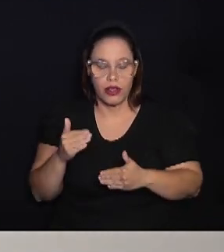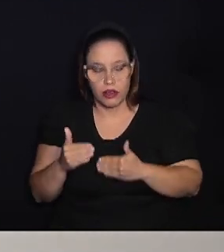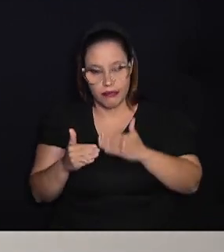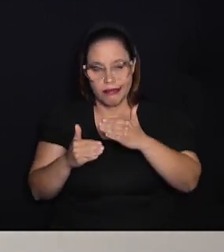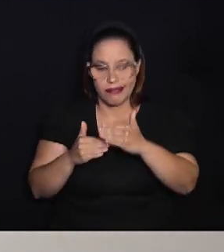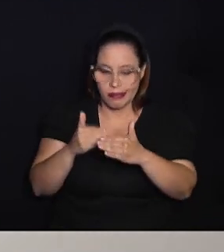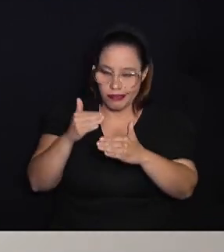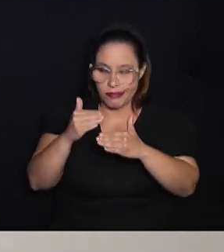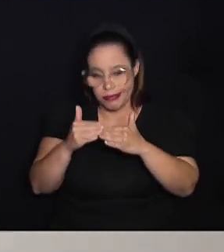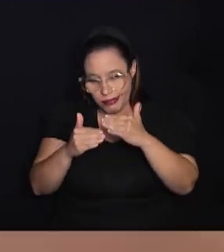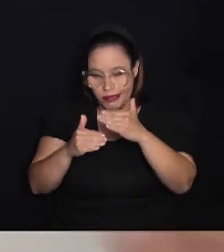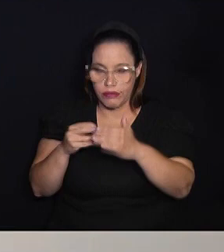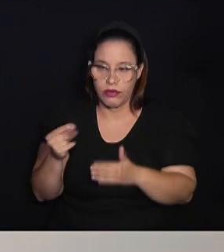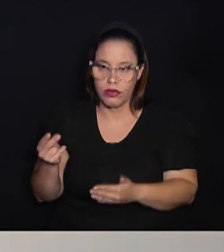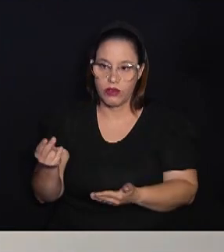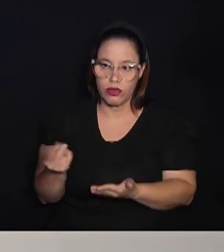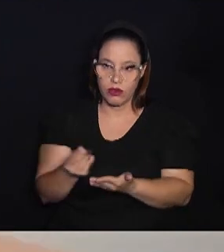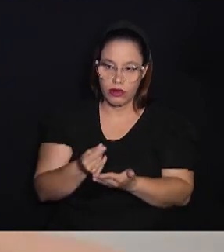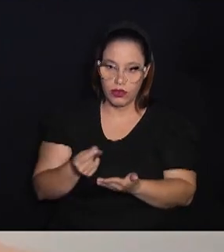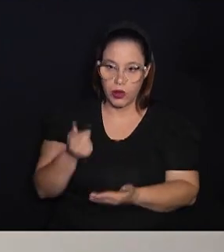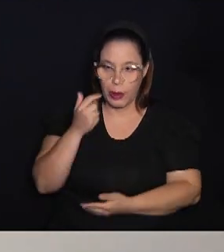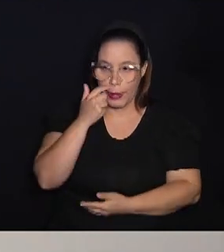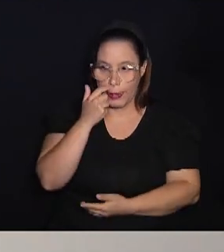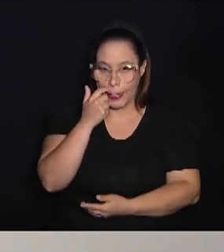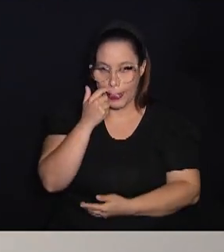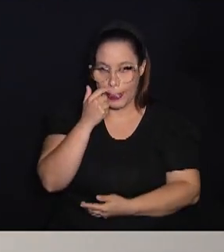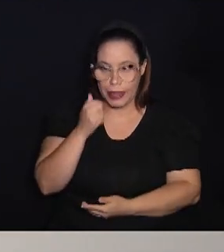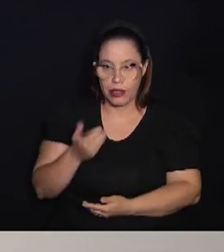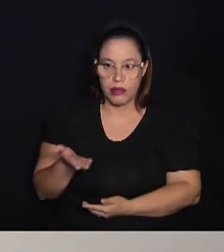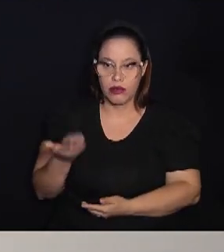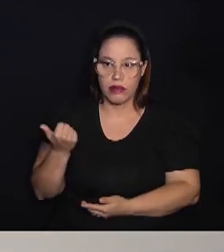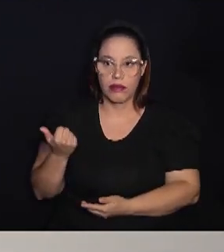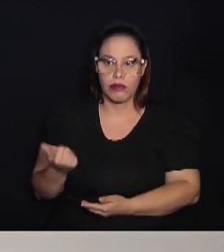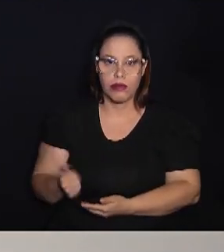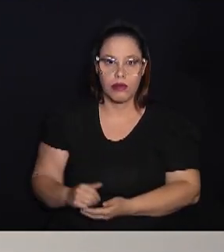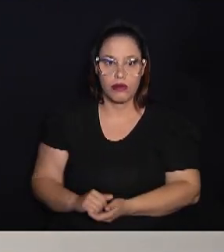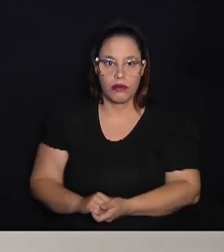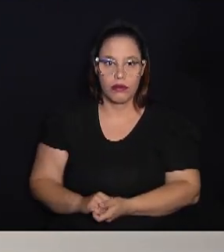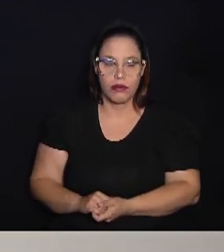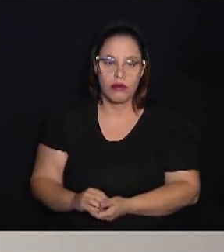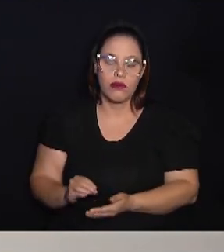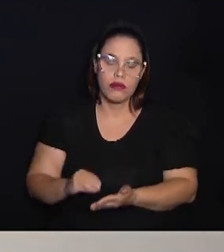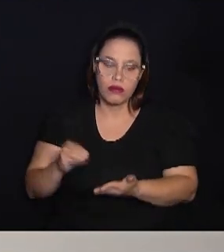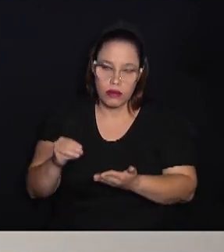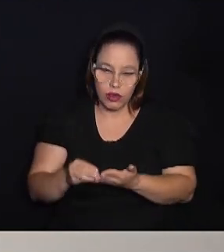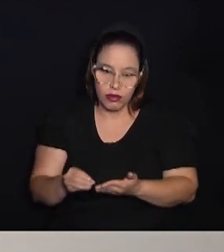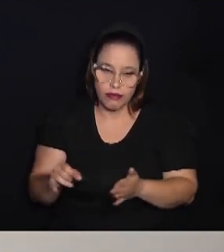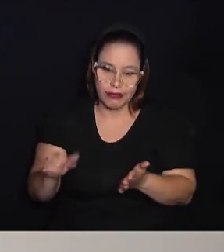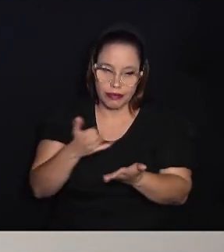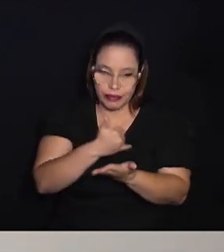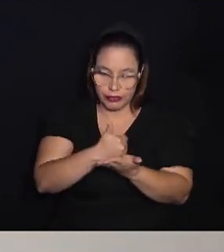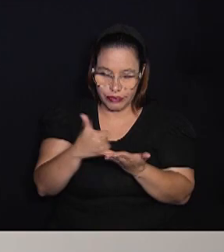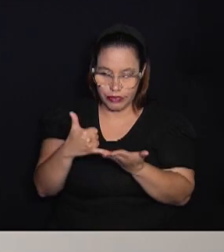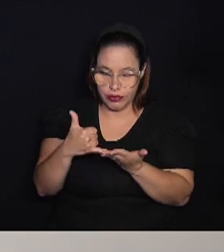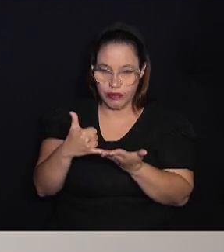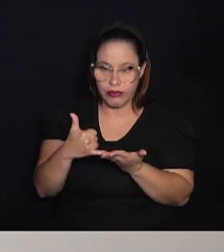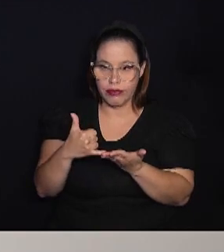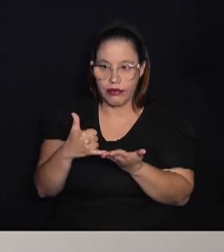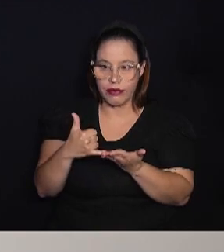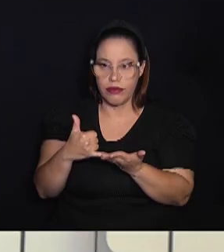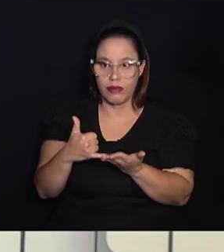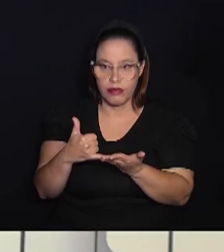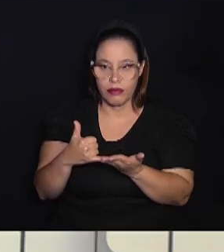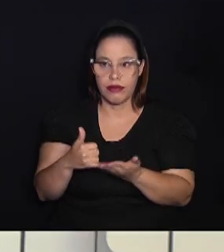crédito dos insumos das cadeias anteriores permite a desoneração total do produto.